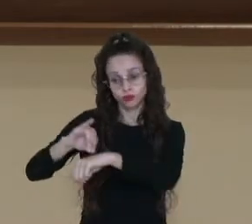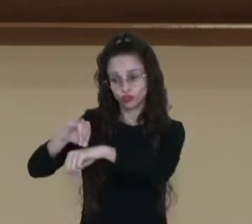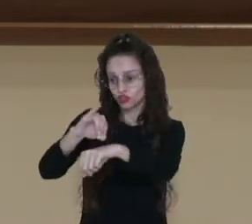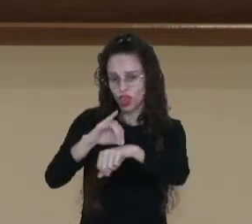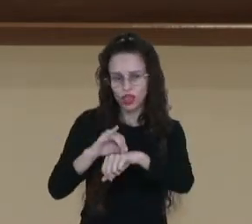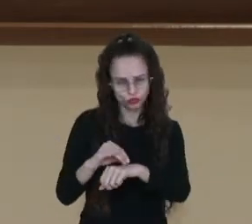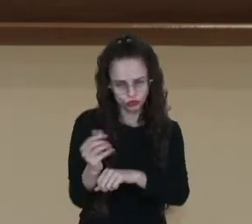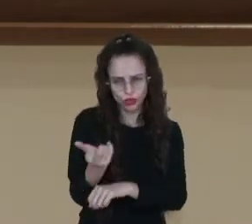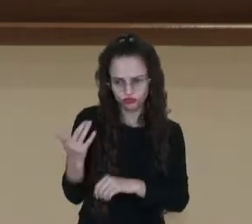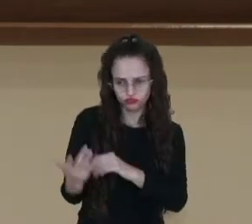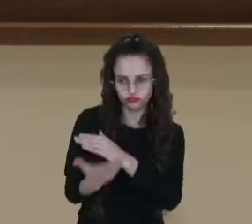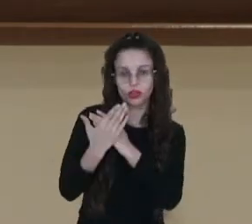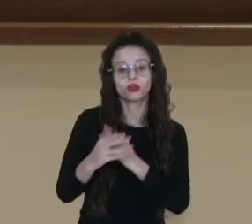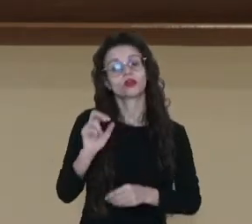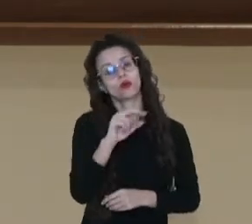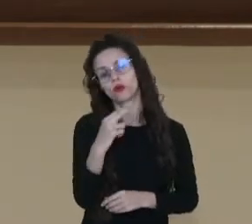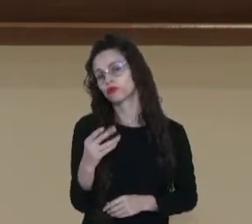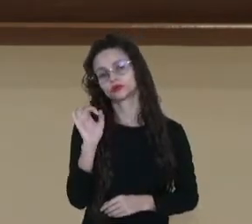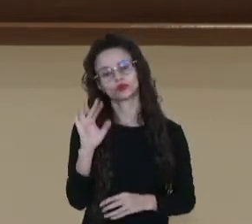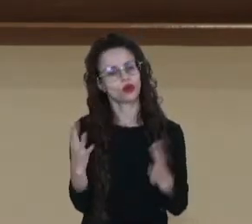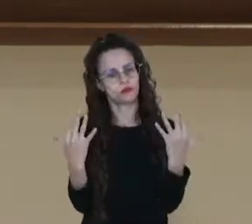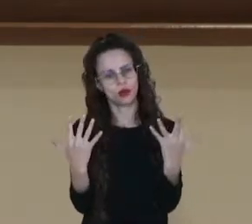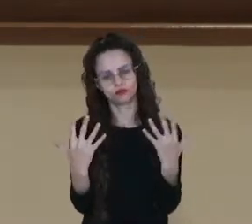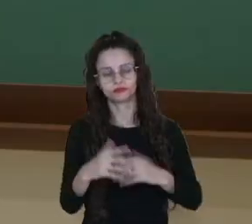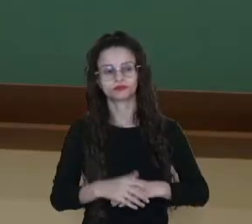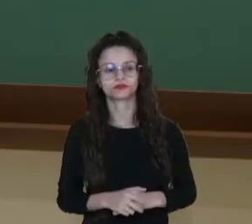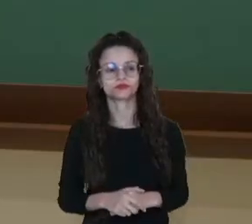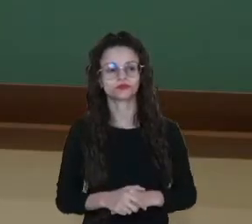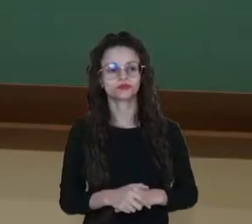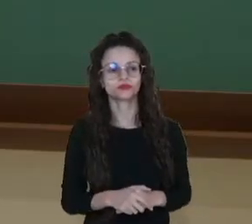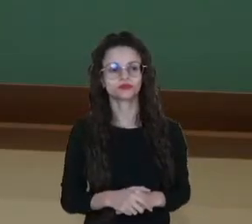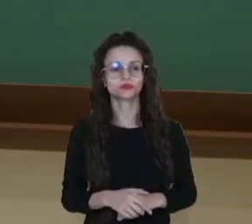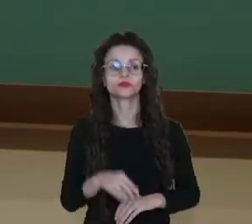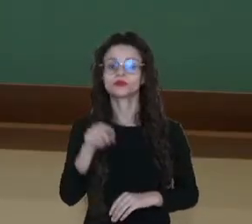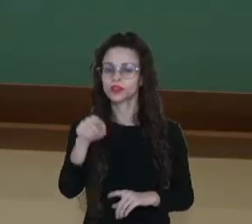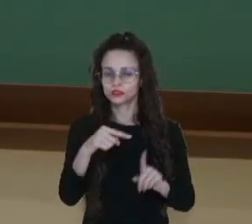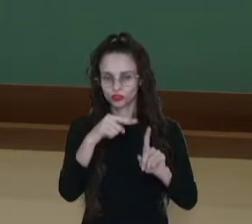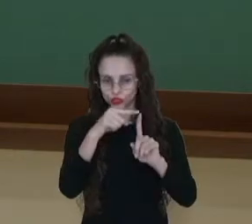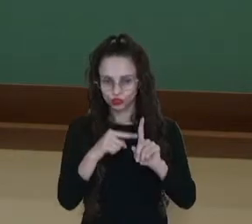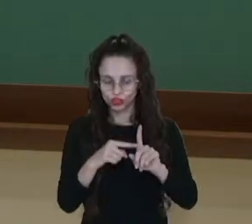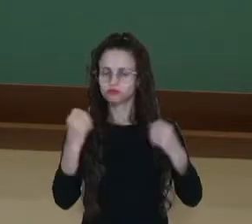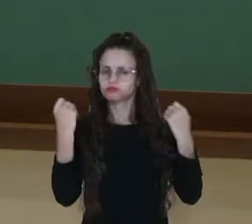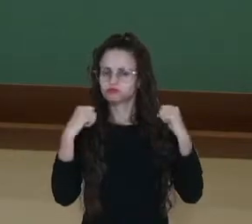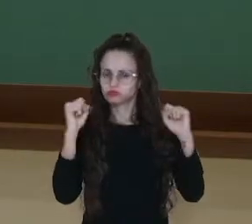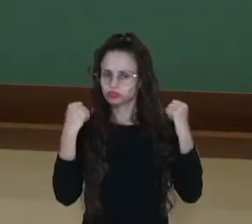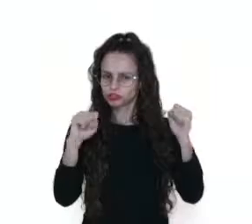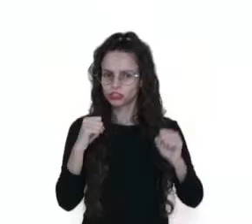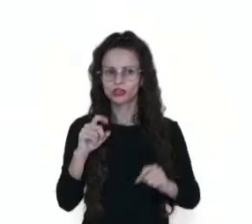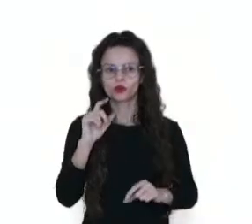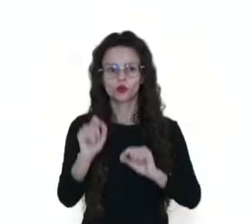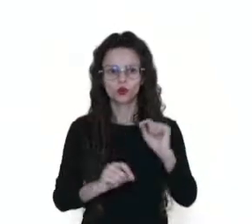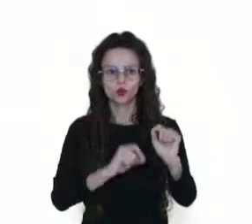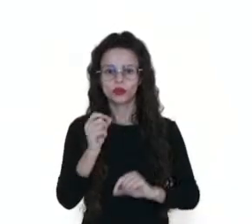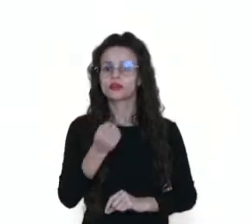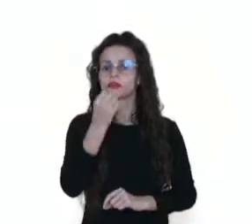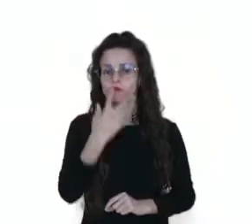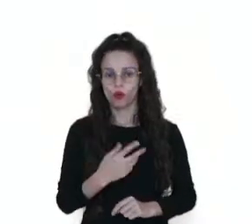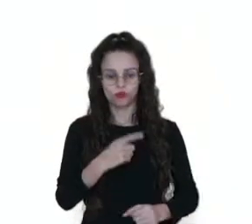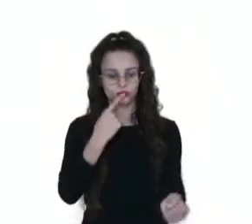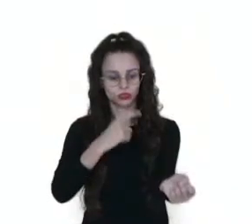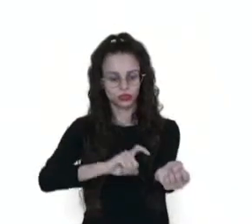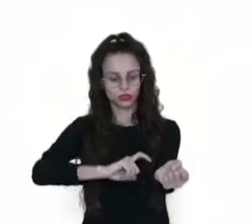objetos, né? Ou somente as mãos mesmo. Esse tipo de ginástica, né, ativa a